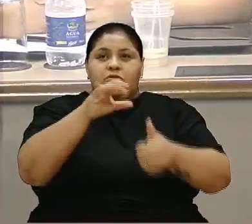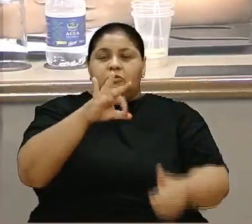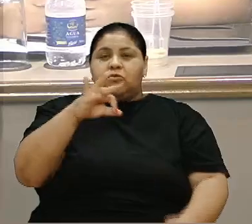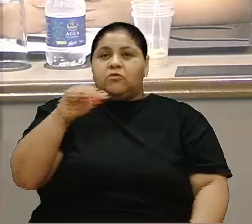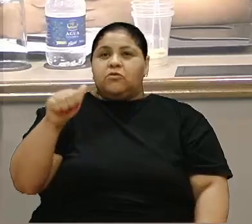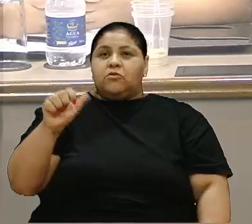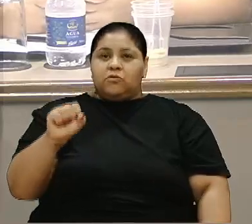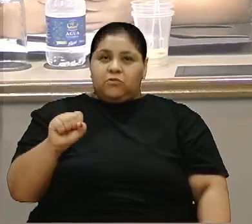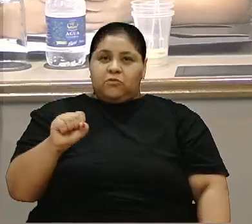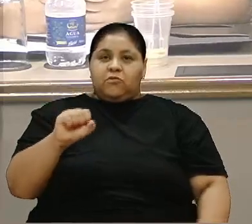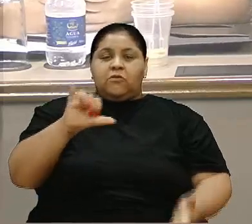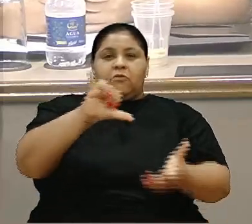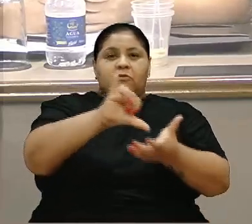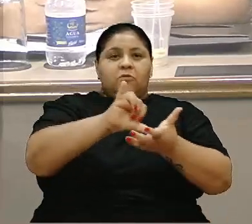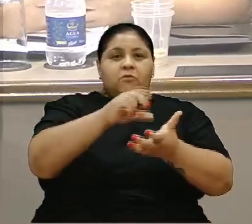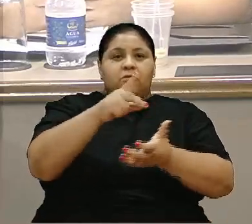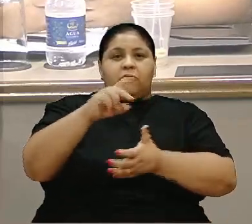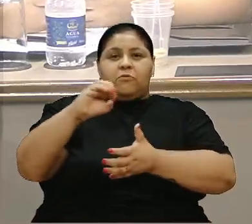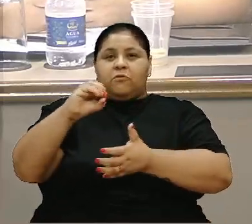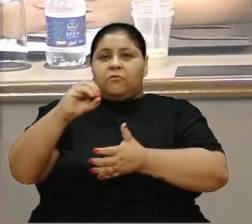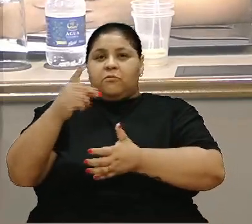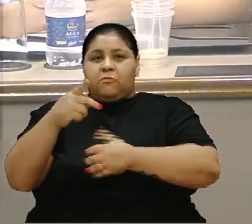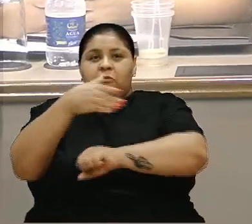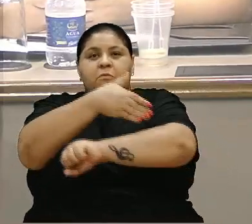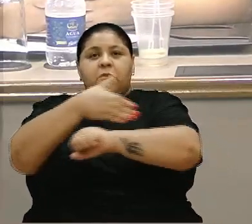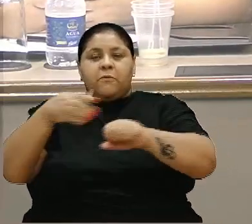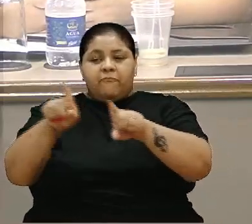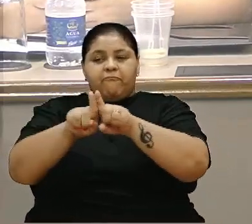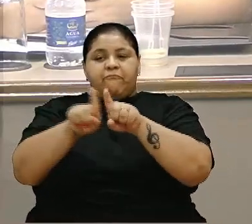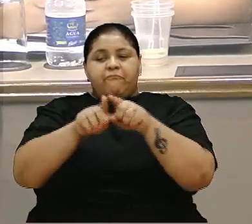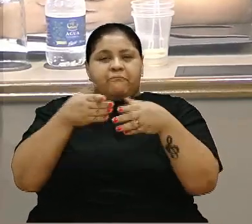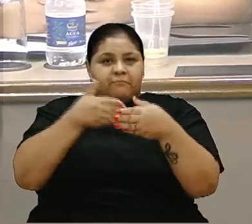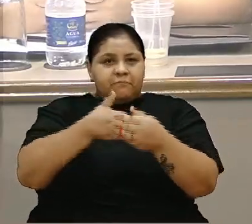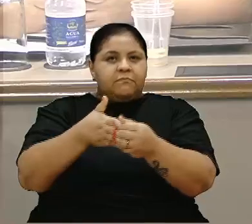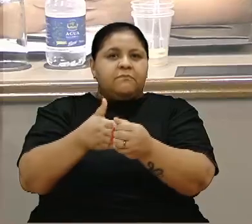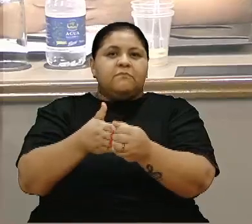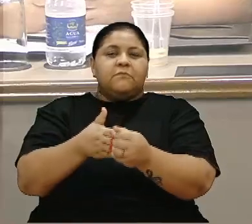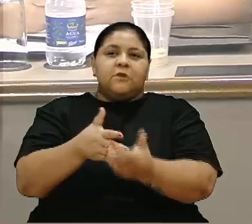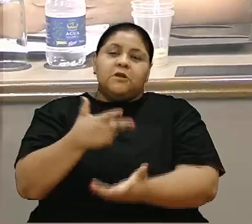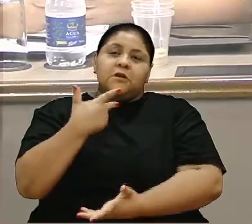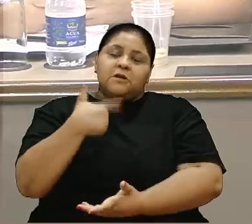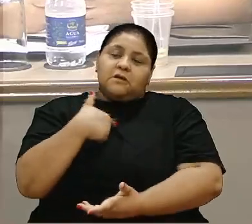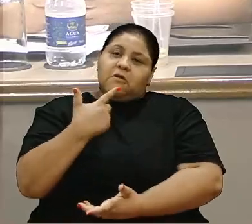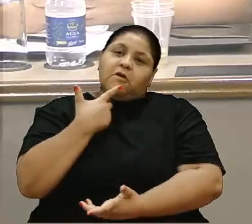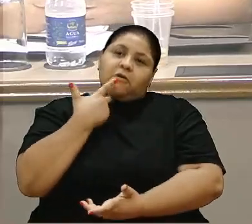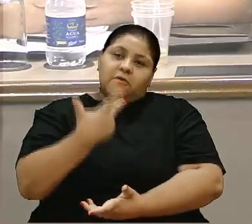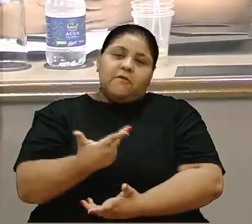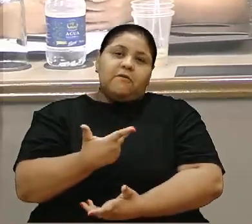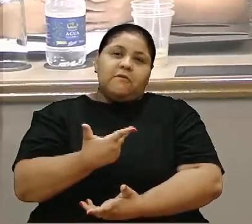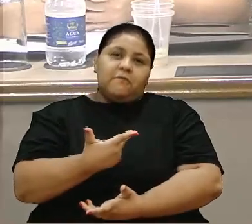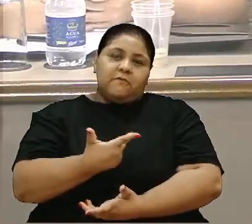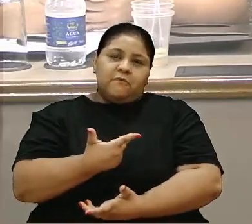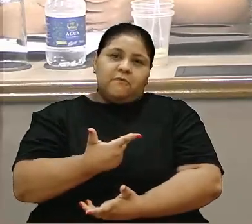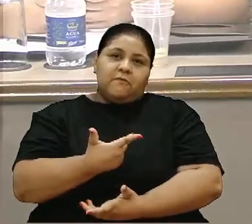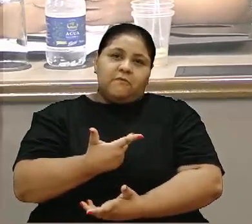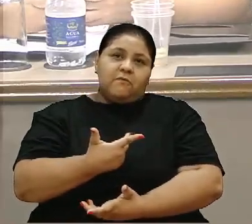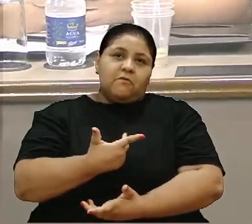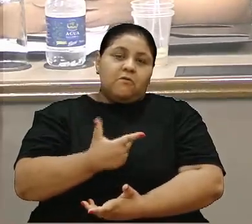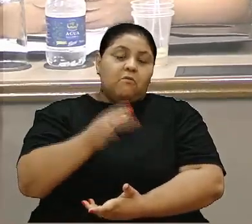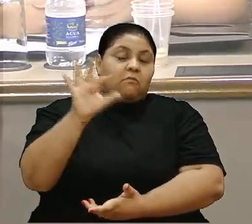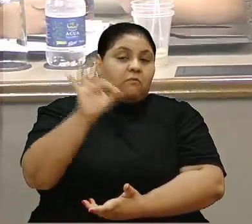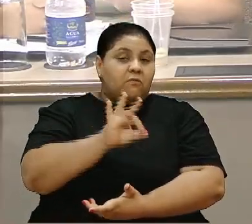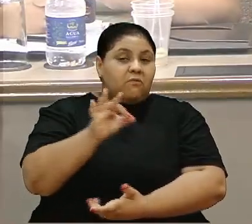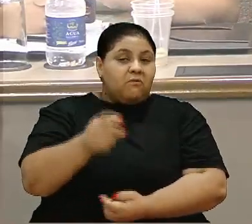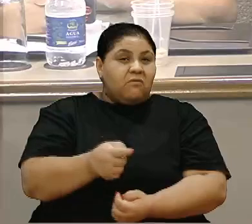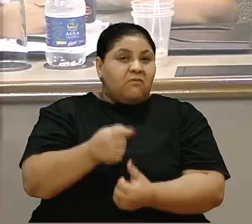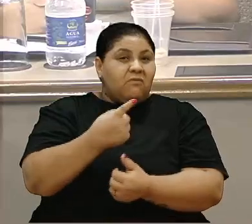Social, o Centro Pop Rua nos acompanhou também, e eu confesso que uma boa parte, um bom percentual, quase